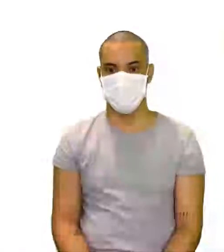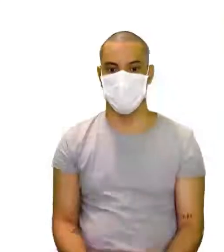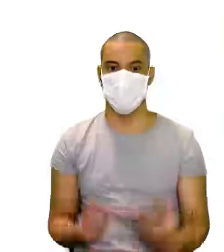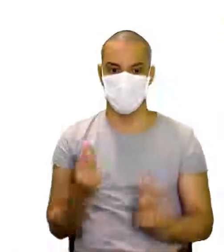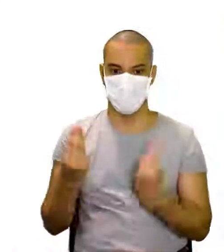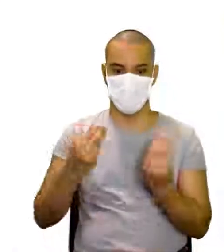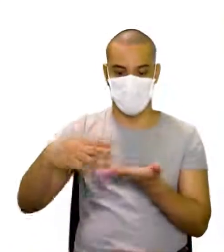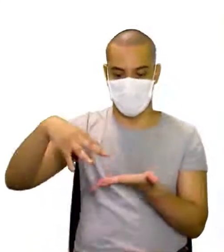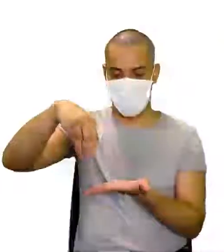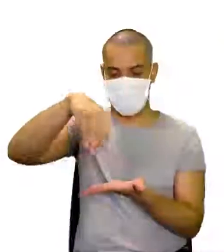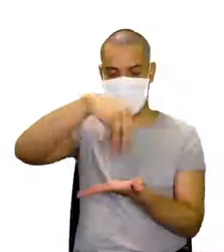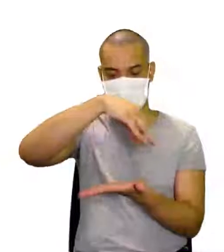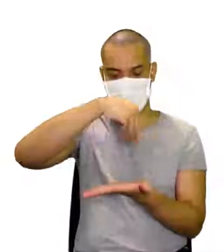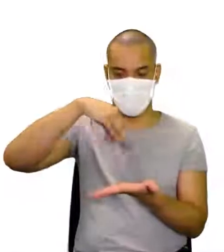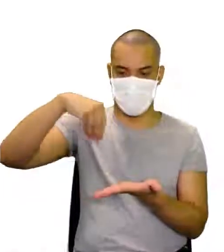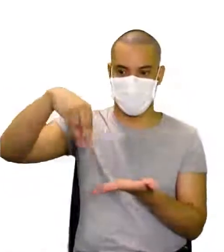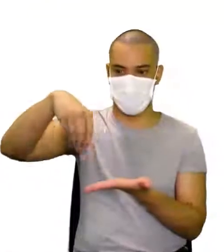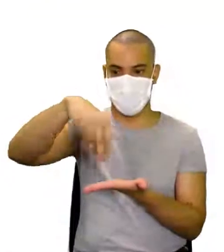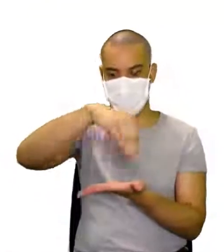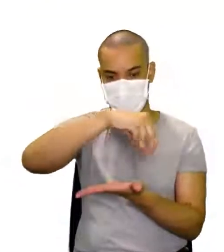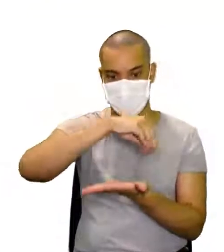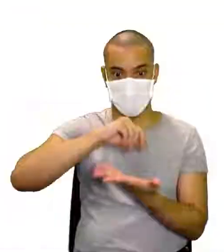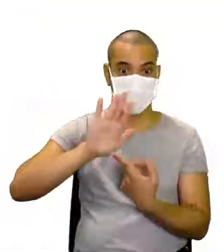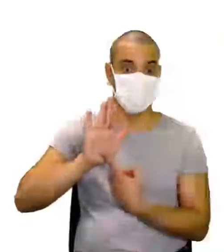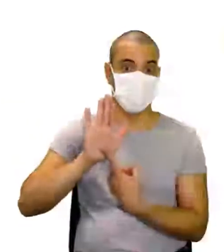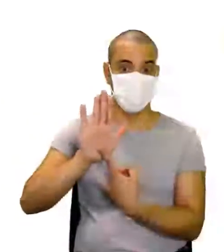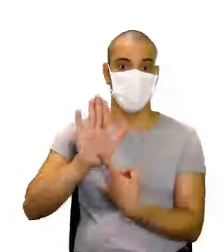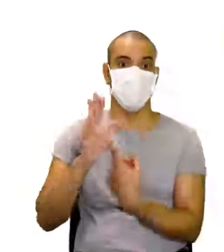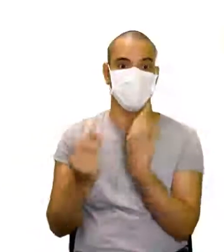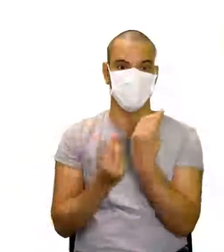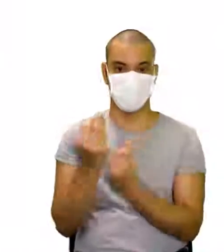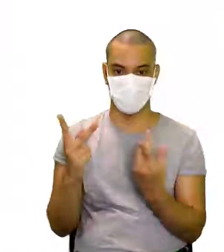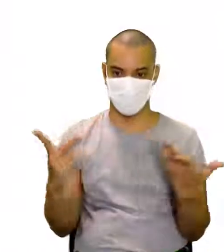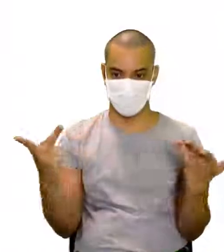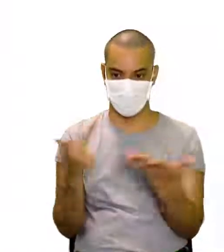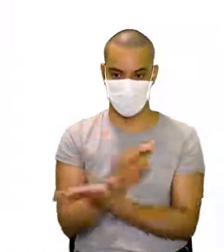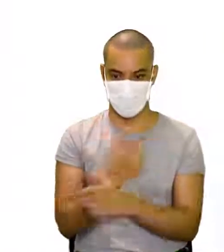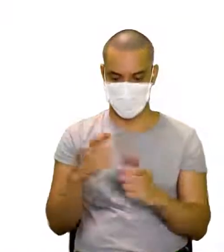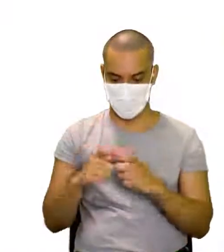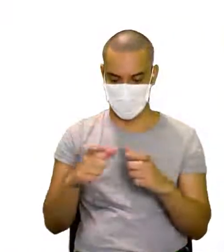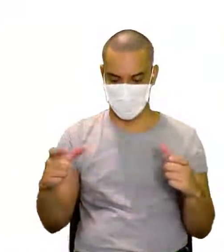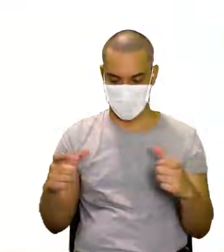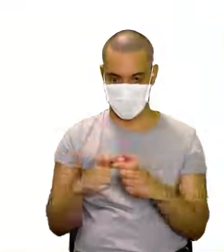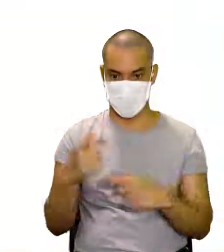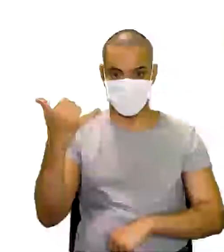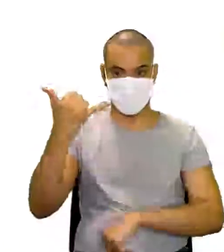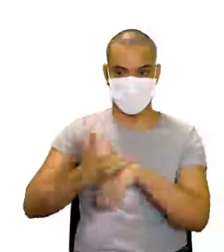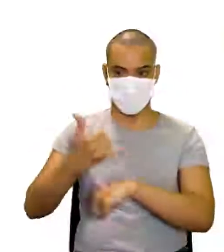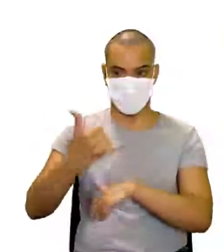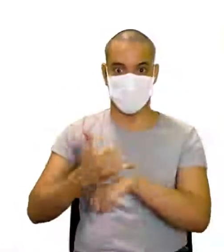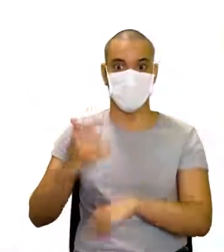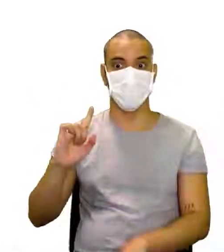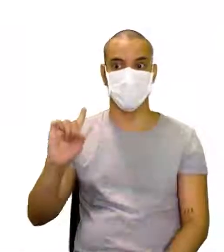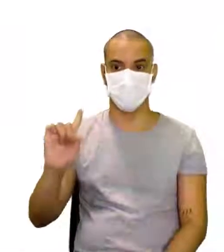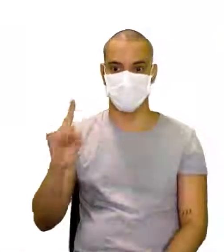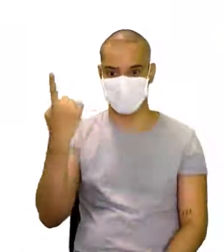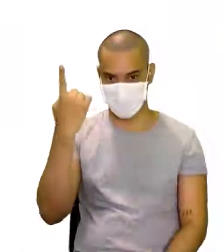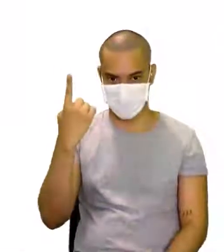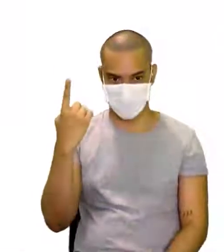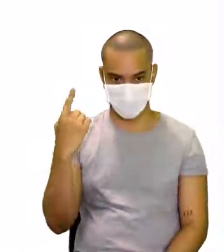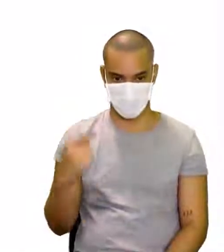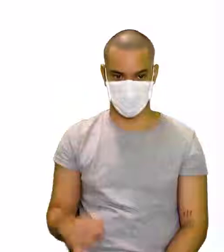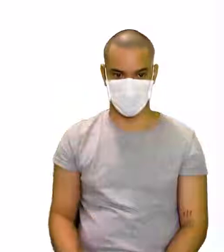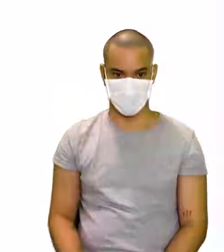ferro, que é o pozinho, mostra o campo magnético desse ímã em formato de barra aí. Então, é a nossa primeira propriedade.